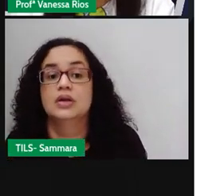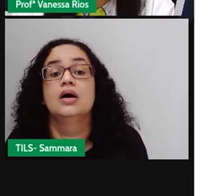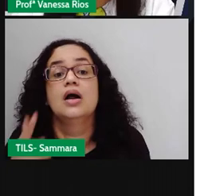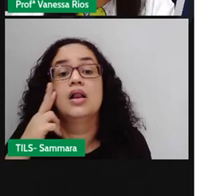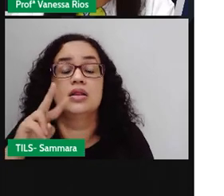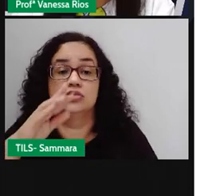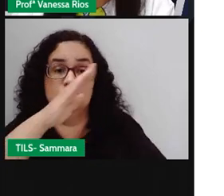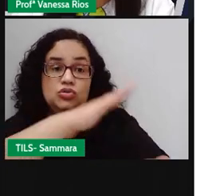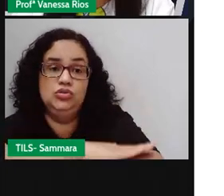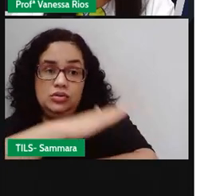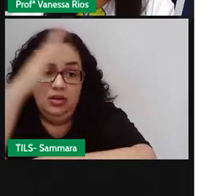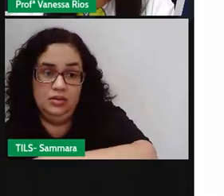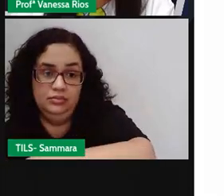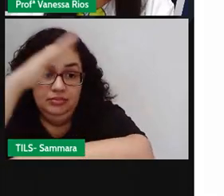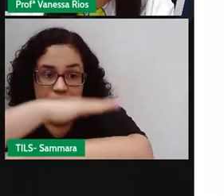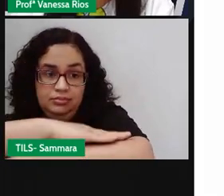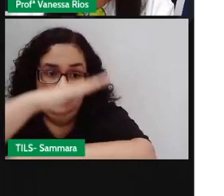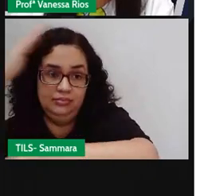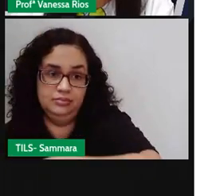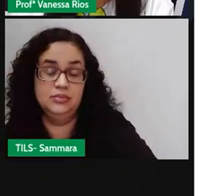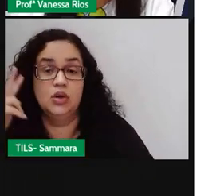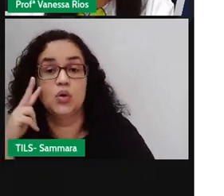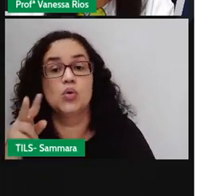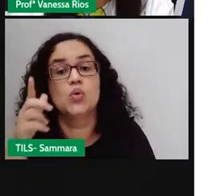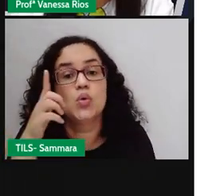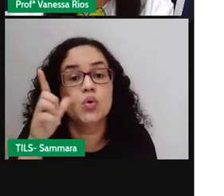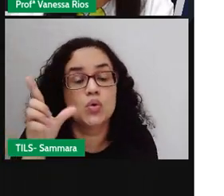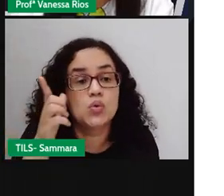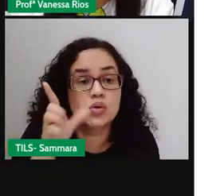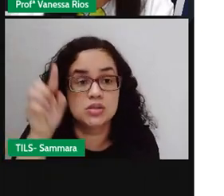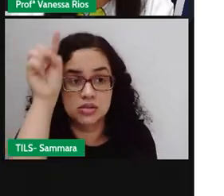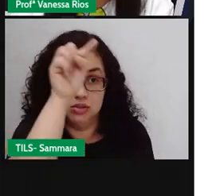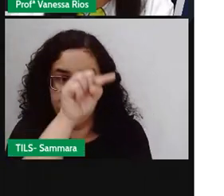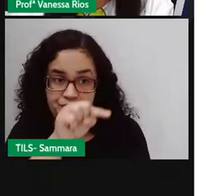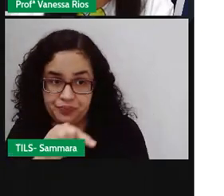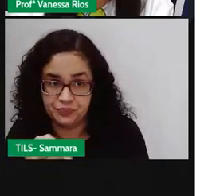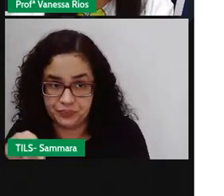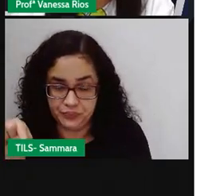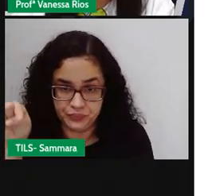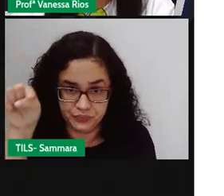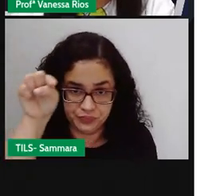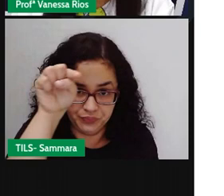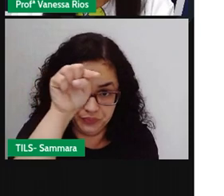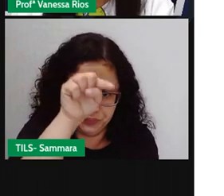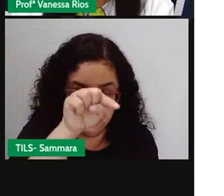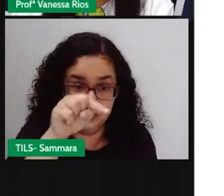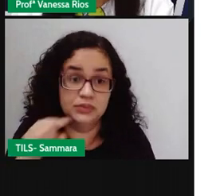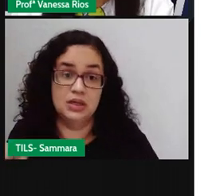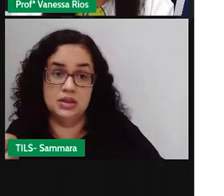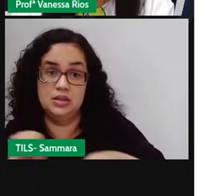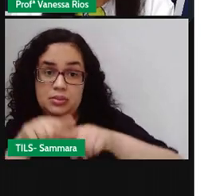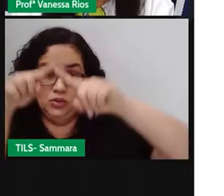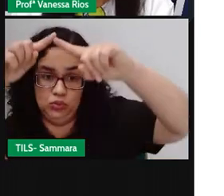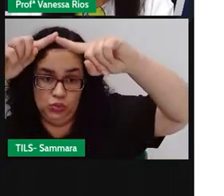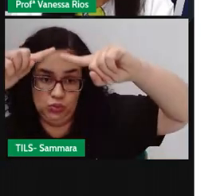E aqui essa janelinha, a gente consegue perceber aí o círculo e